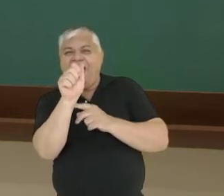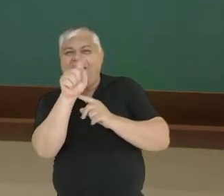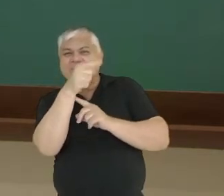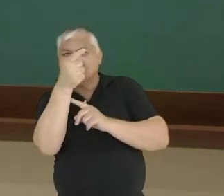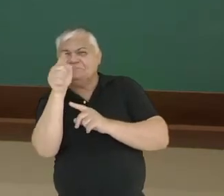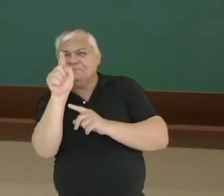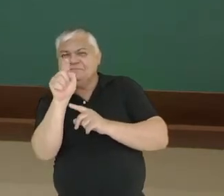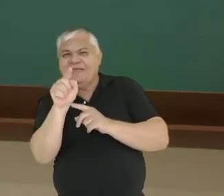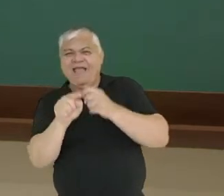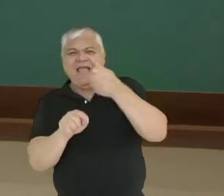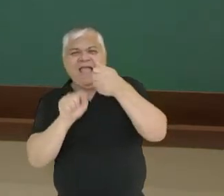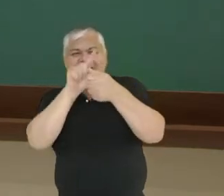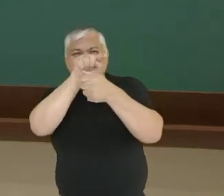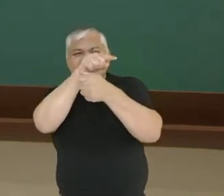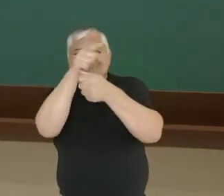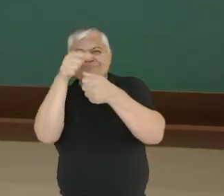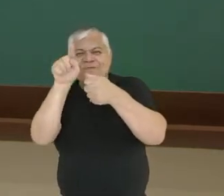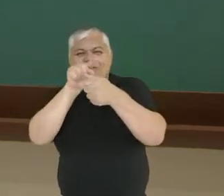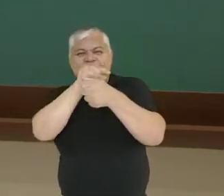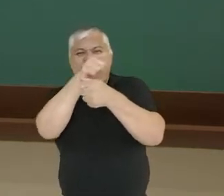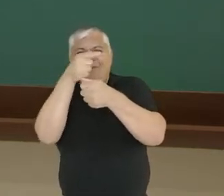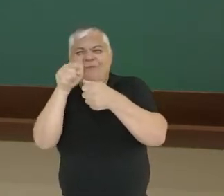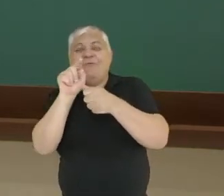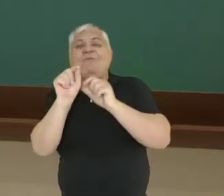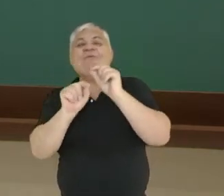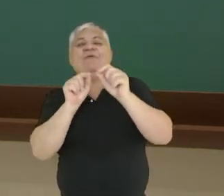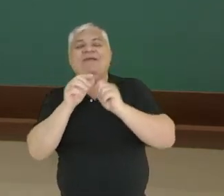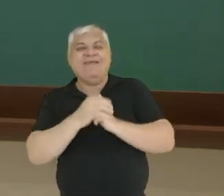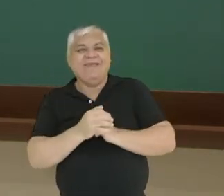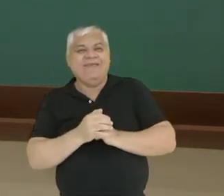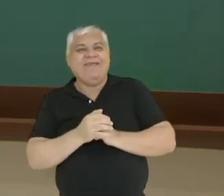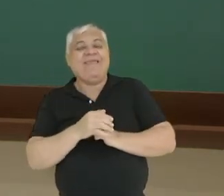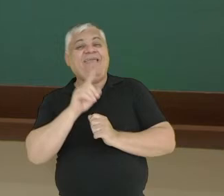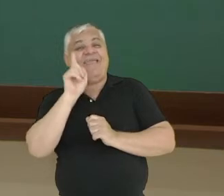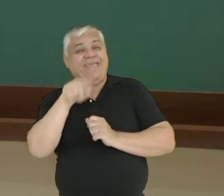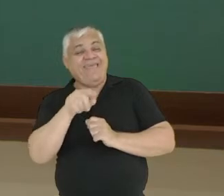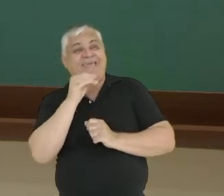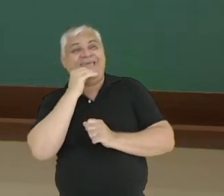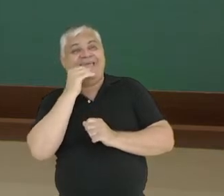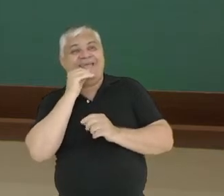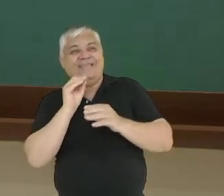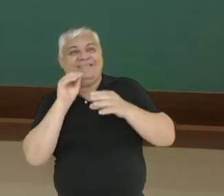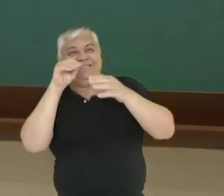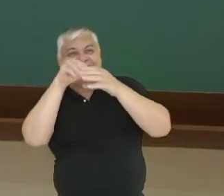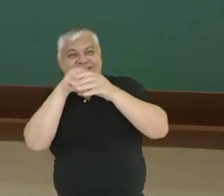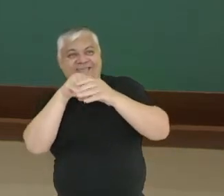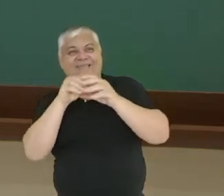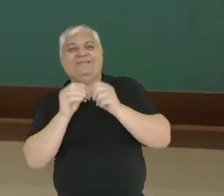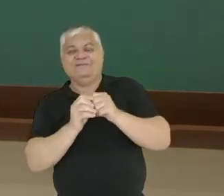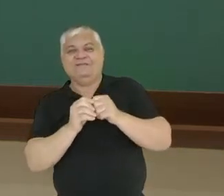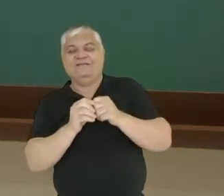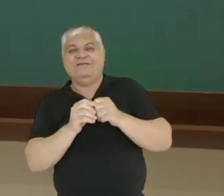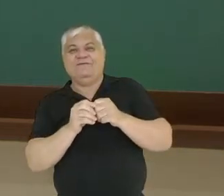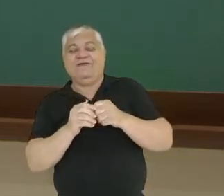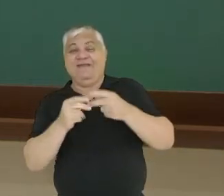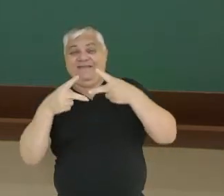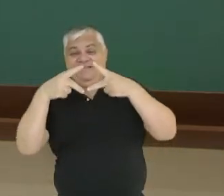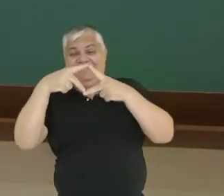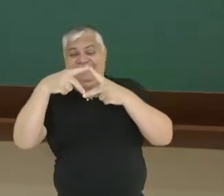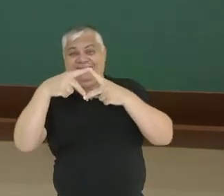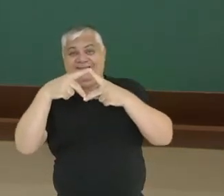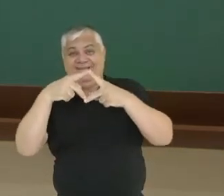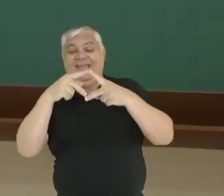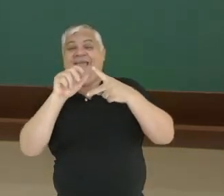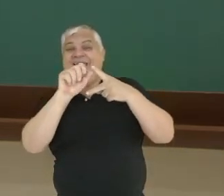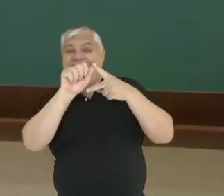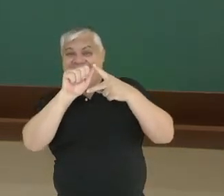chapéuzinho, tá? Ele representa na matemática um ângulo interno. Então, eu tenho um azinho minúsculo e ele está representando